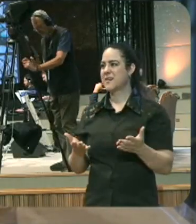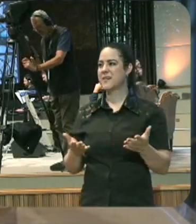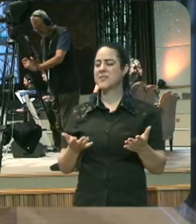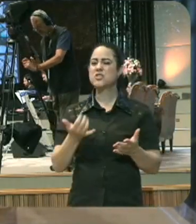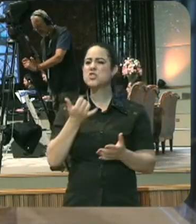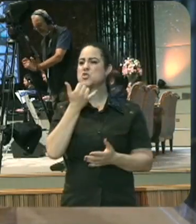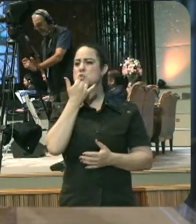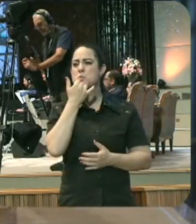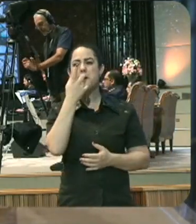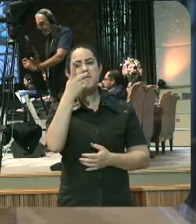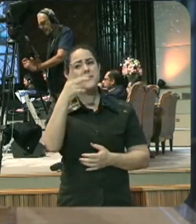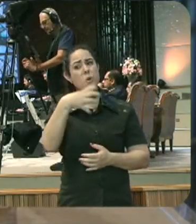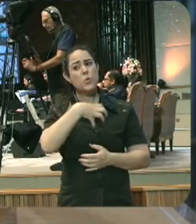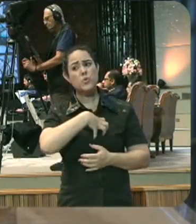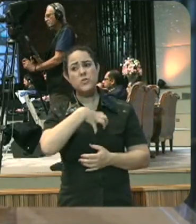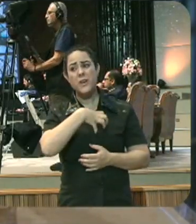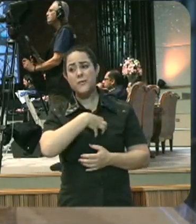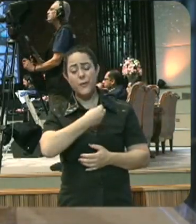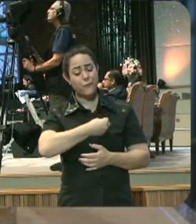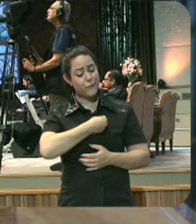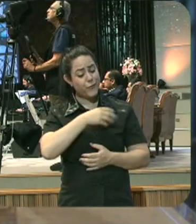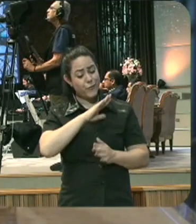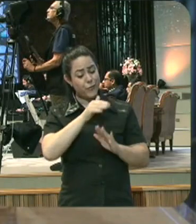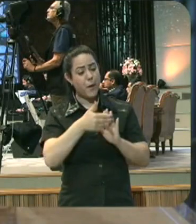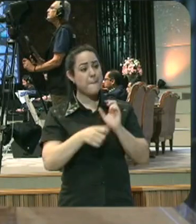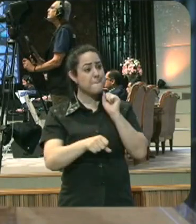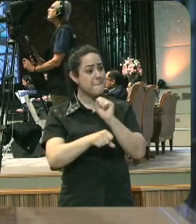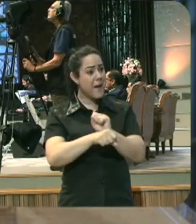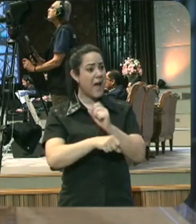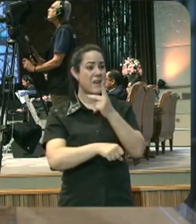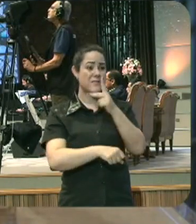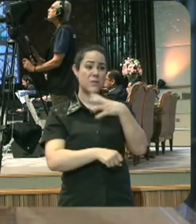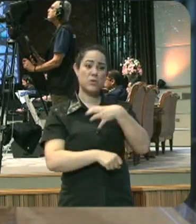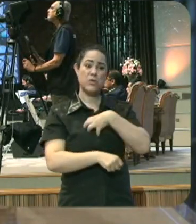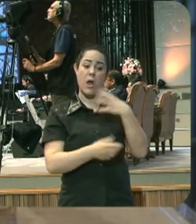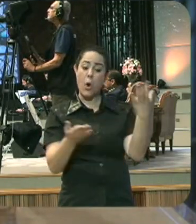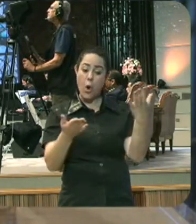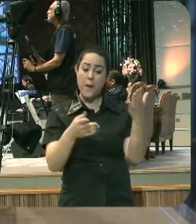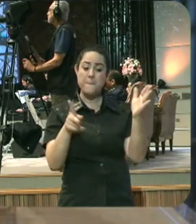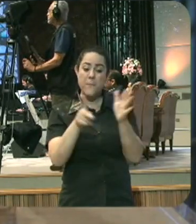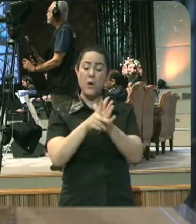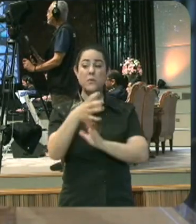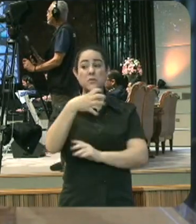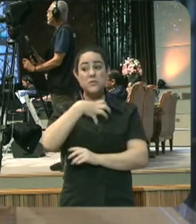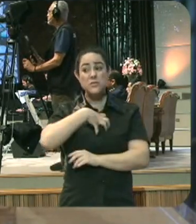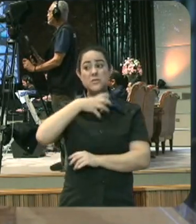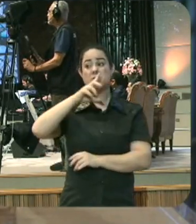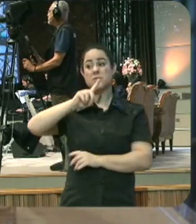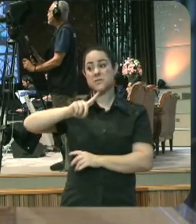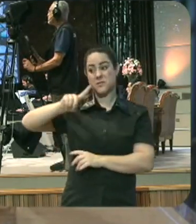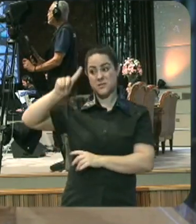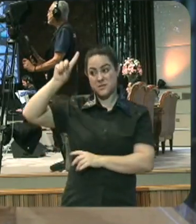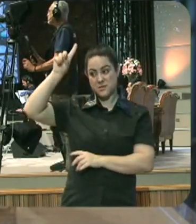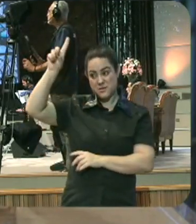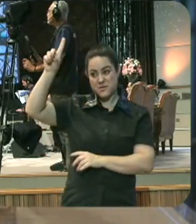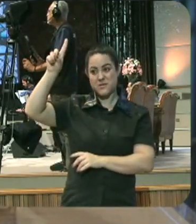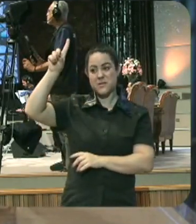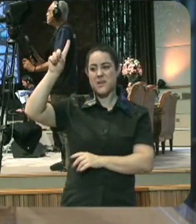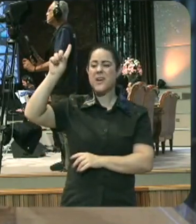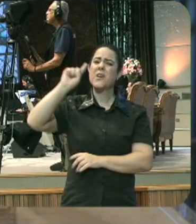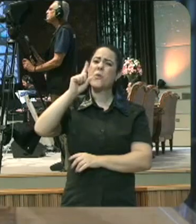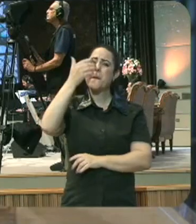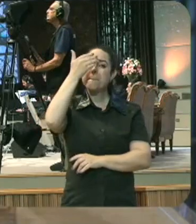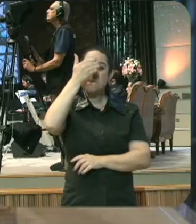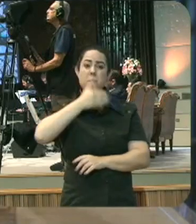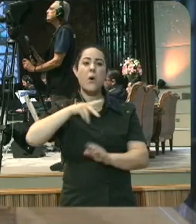Do teu jeito você está fazendo a vida inteira. Para de fazer do teu jeito, agora está na hora de fazer do jeito de Deus. E esse não é uma